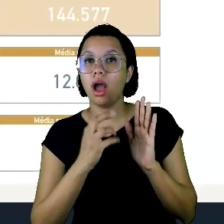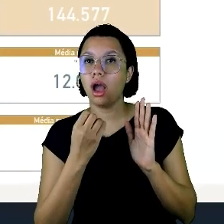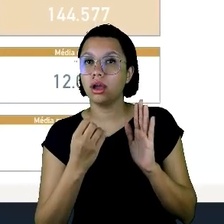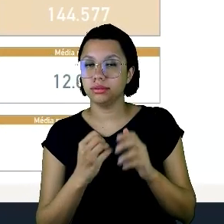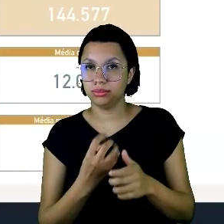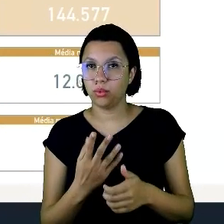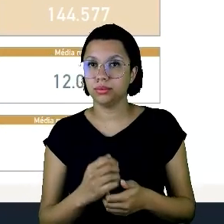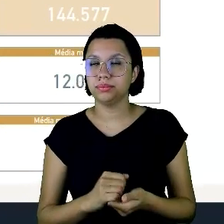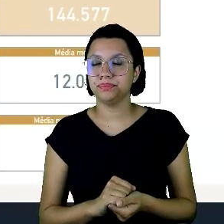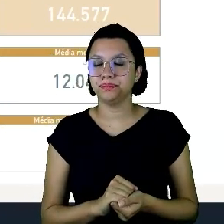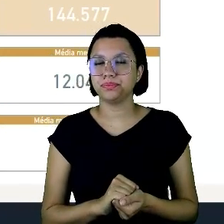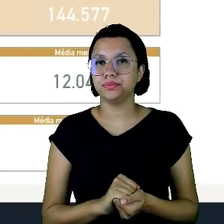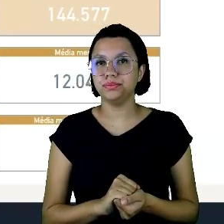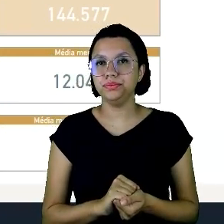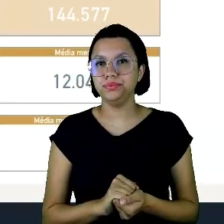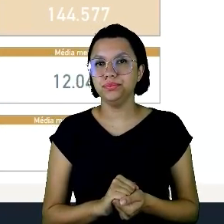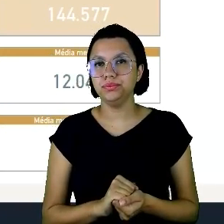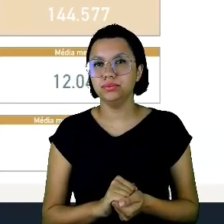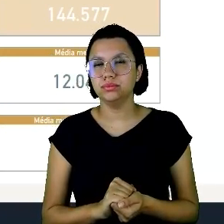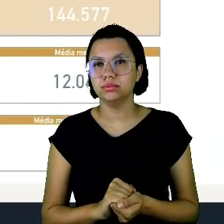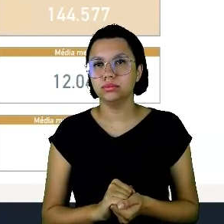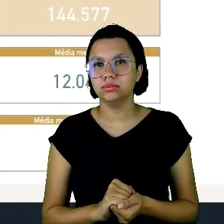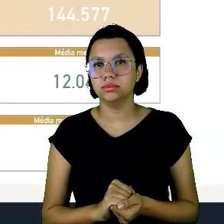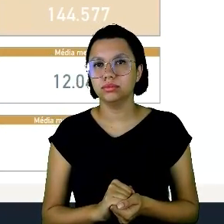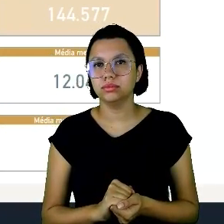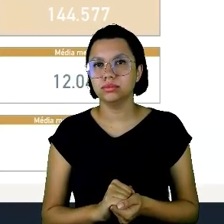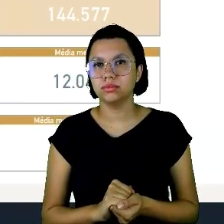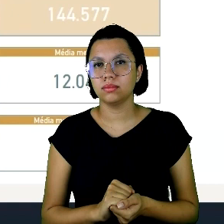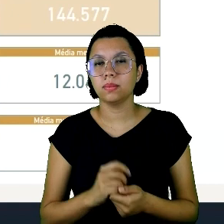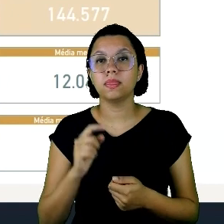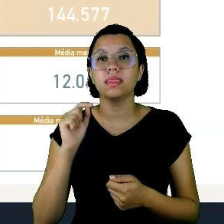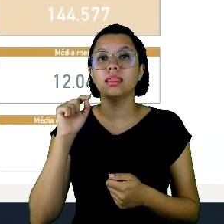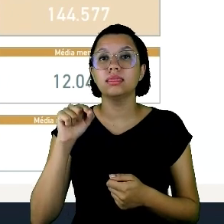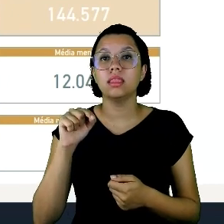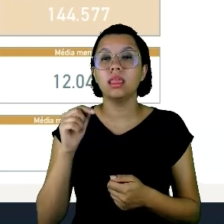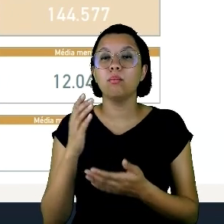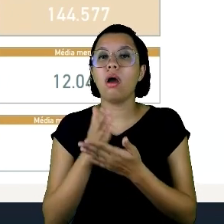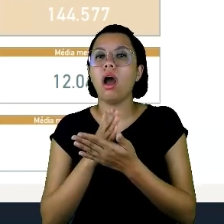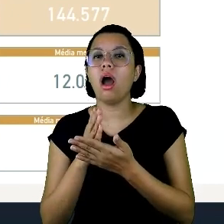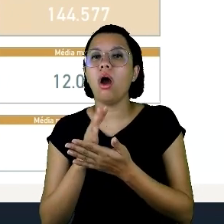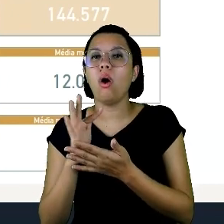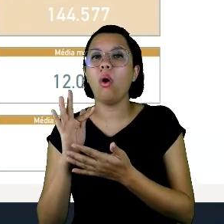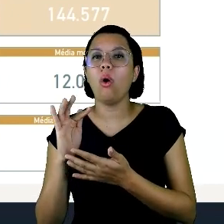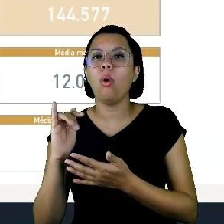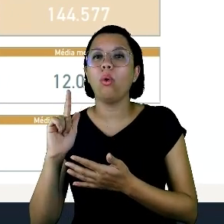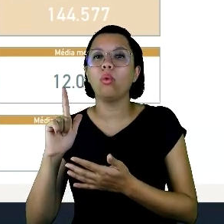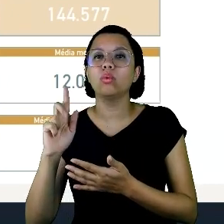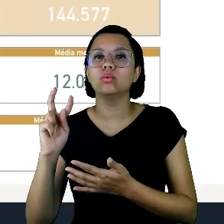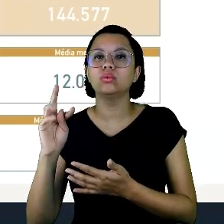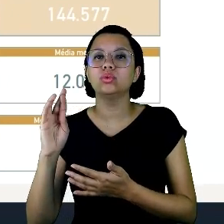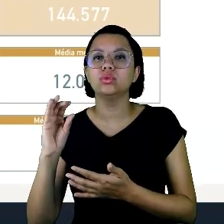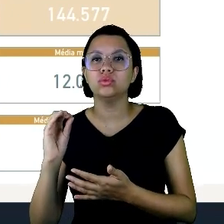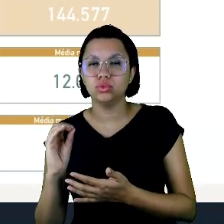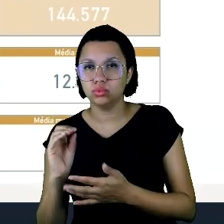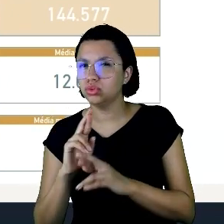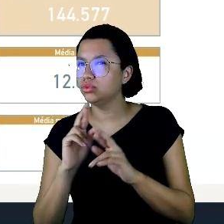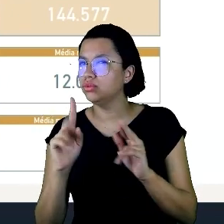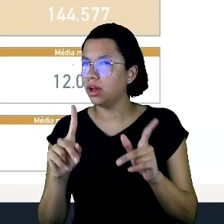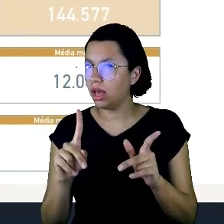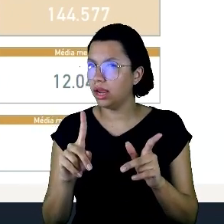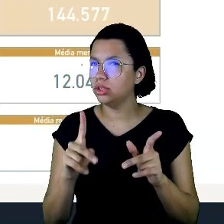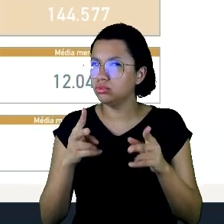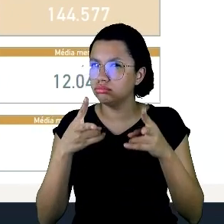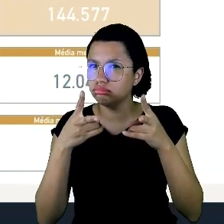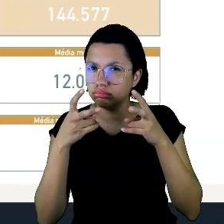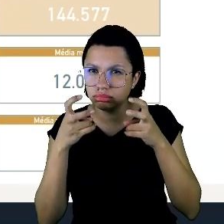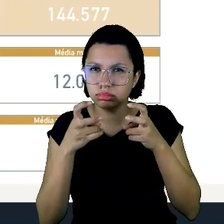produtividade. Na tela, a página citada. A produtividade, ele tem alguns filtros diferentes, que eu